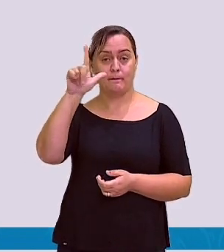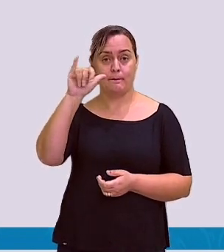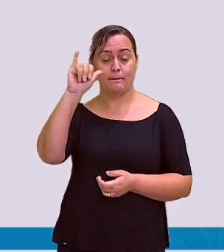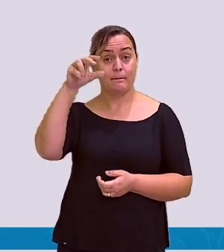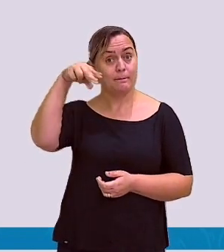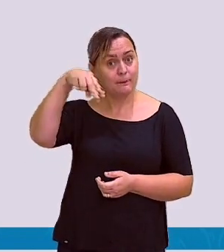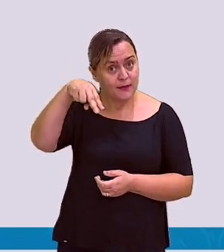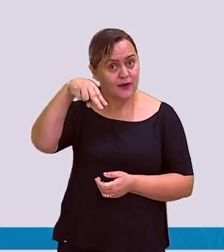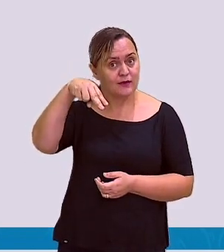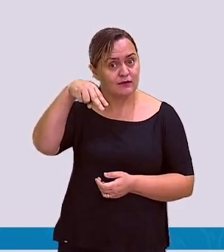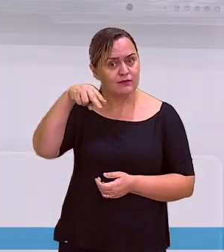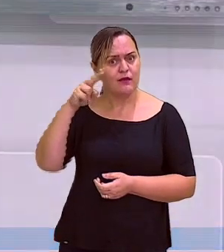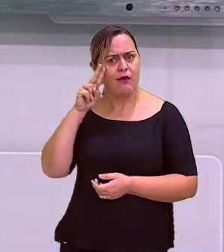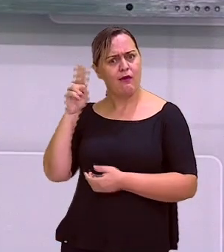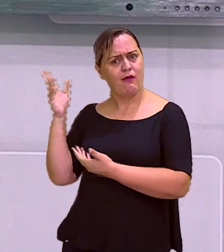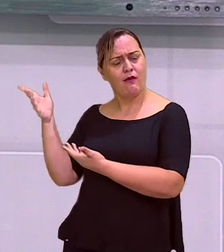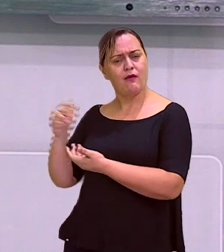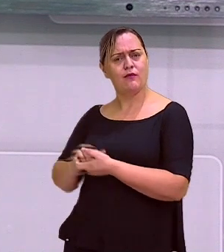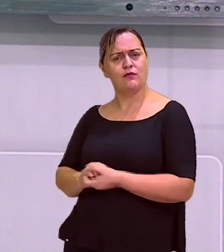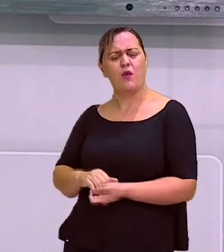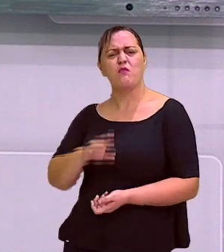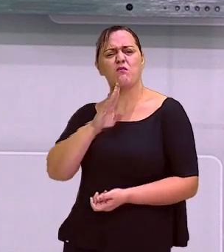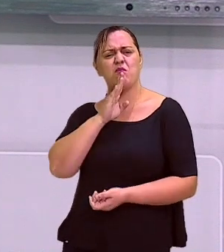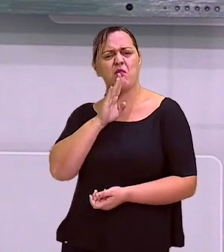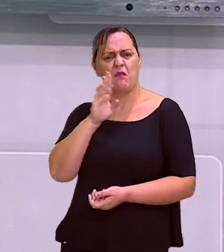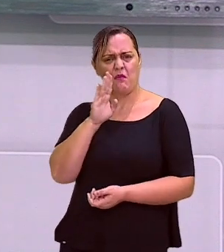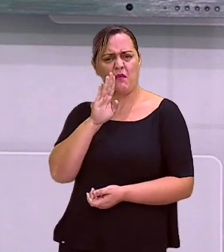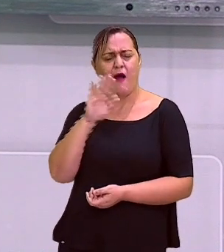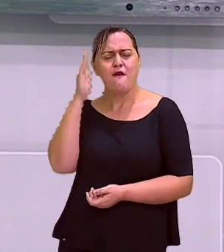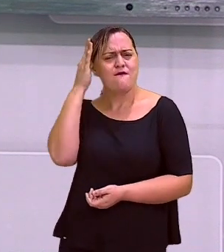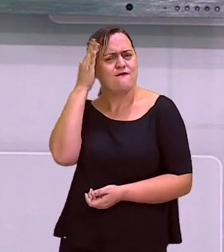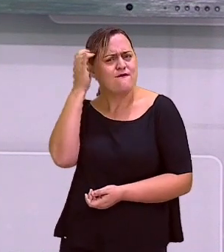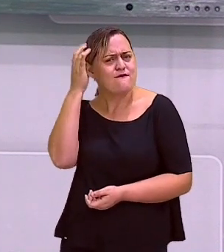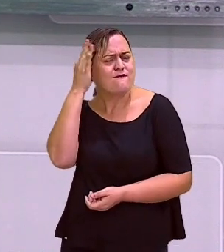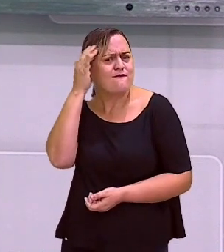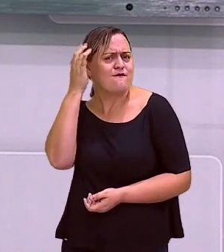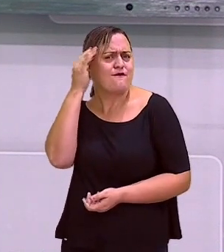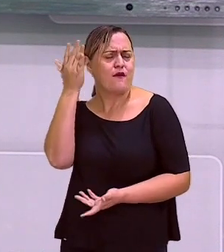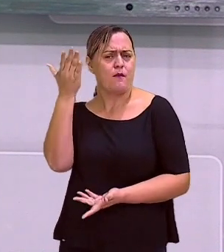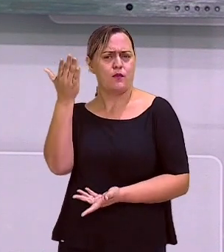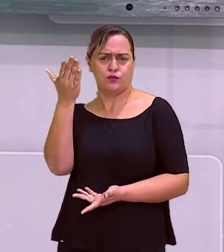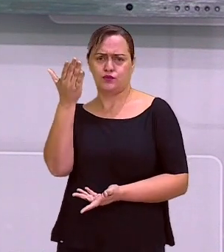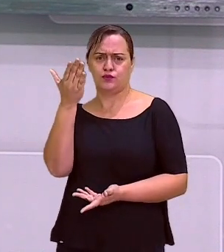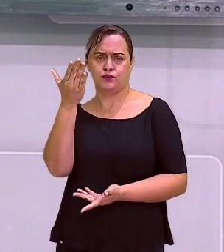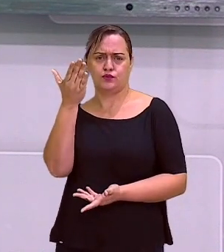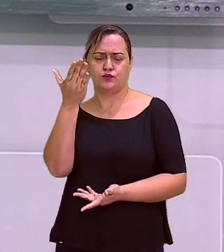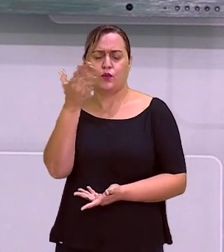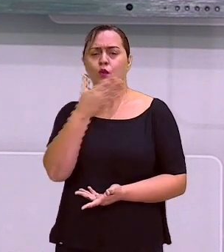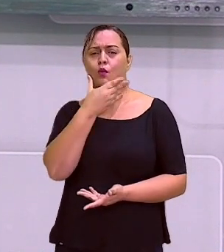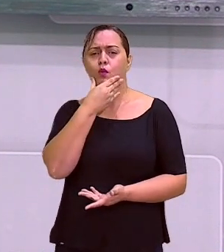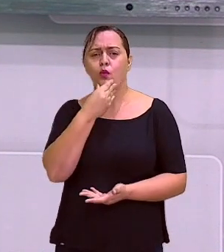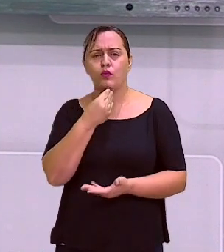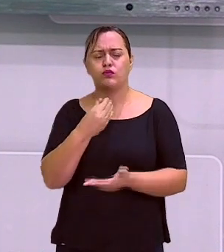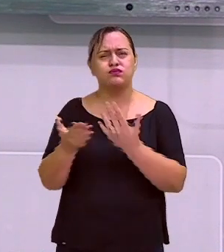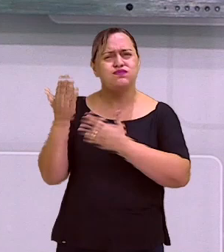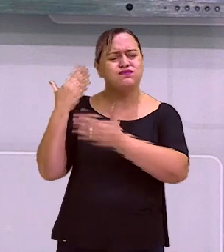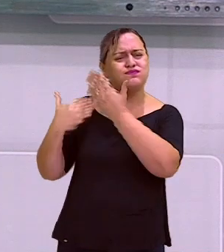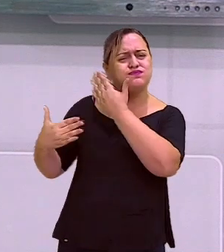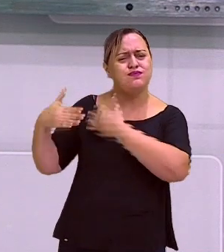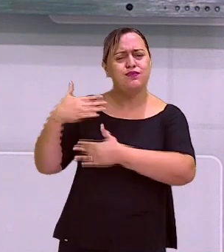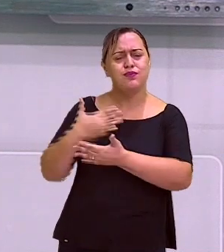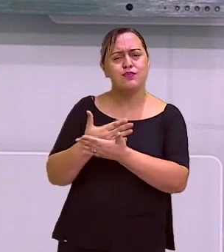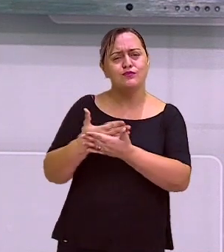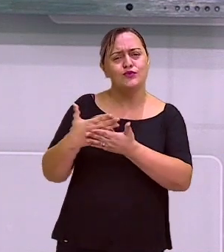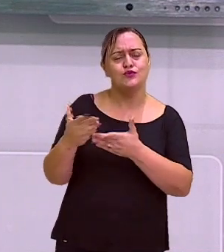é muito, ainda hoje, muitos artistas se espelham nele, né? Pensa, nós estamos falando